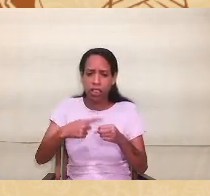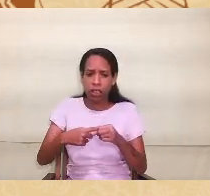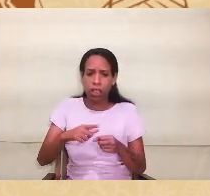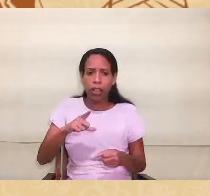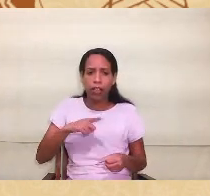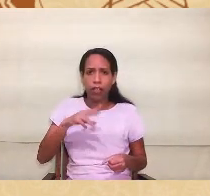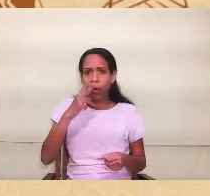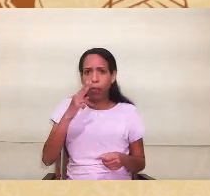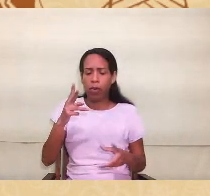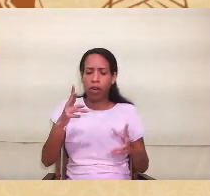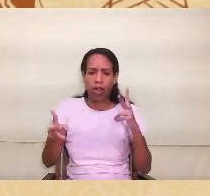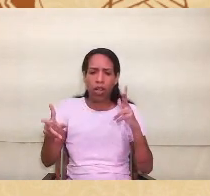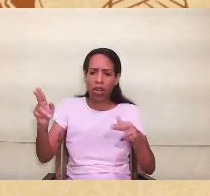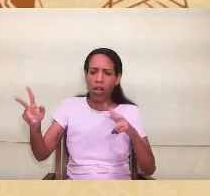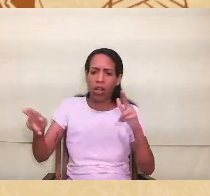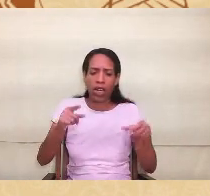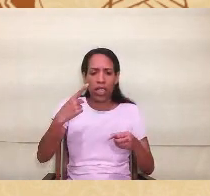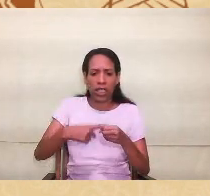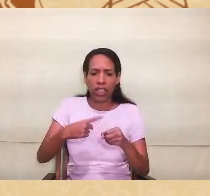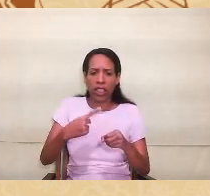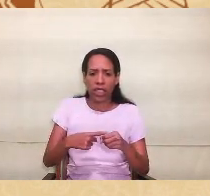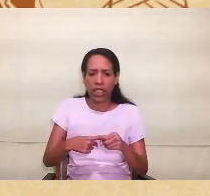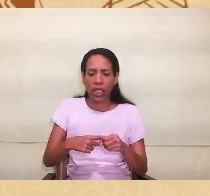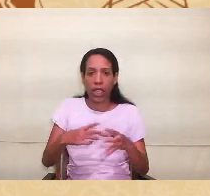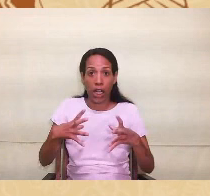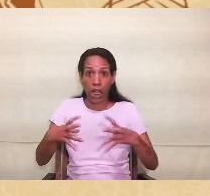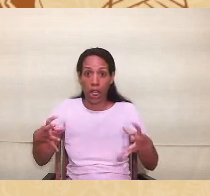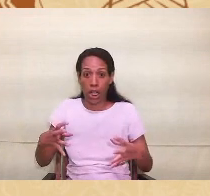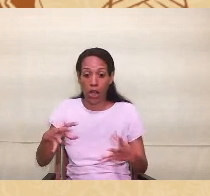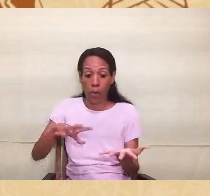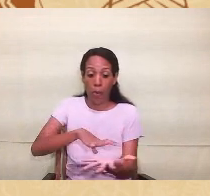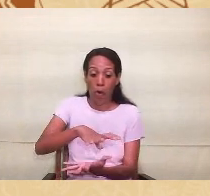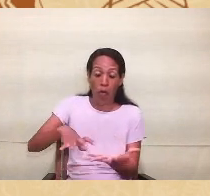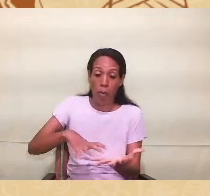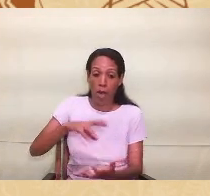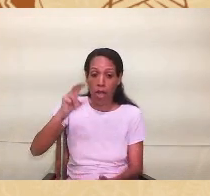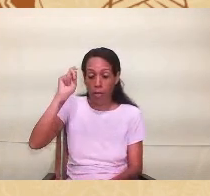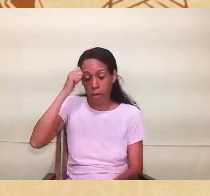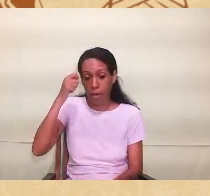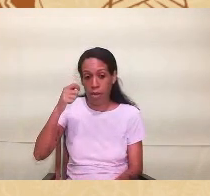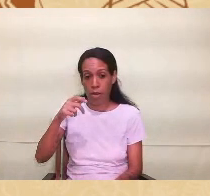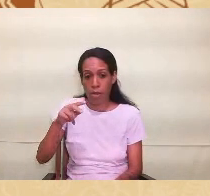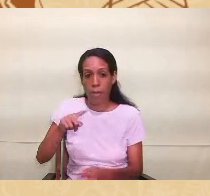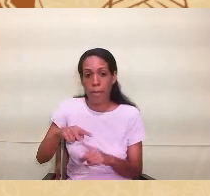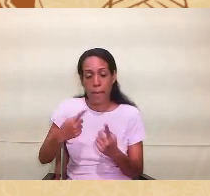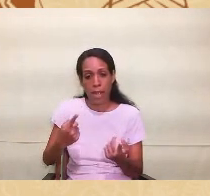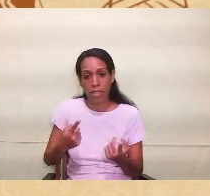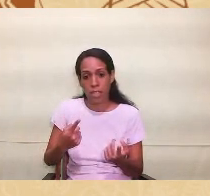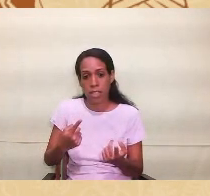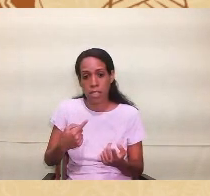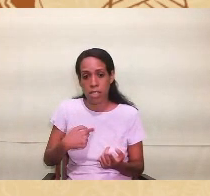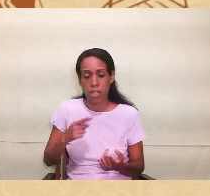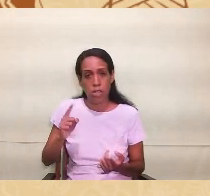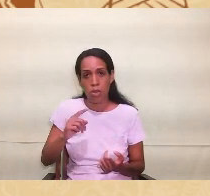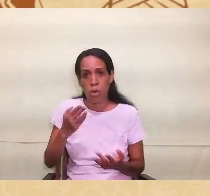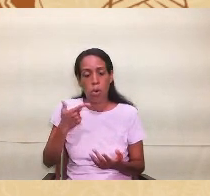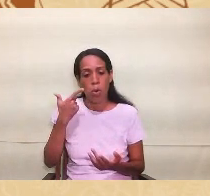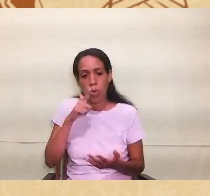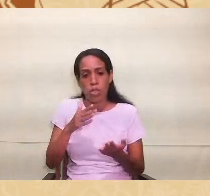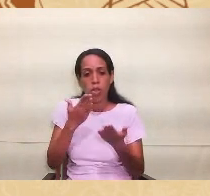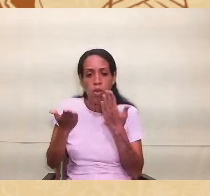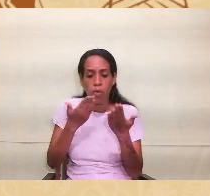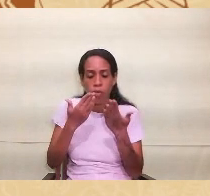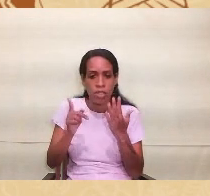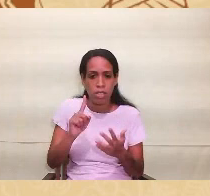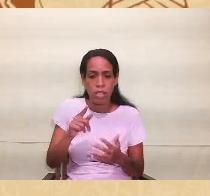com esses indígenas da cidade com uma grande parte do movimento negro. Né? Mas eu não sei conversar muito sobre isso, não. Eu só sei assim,